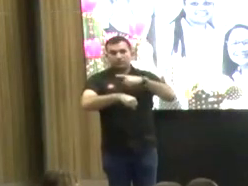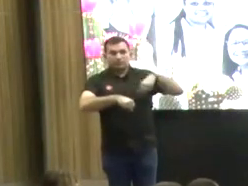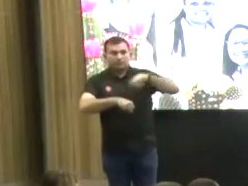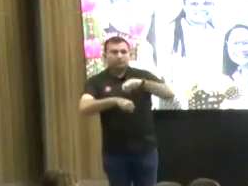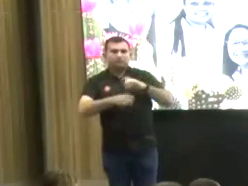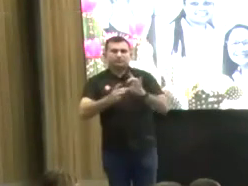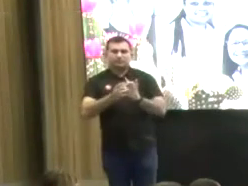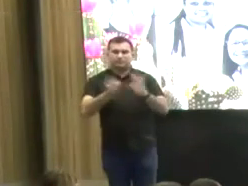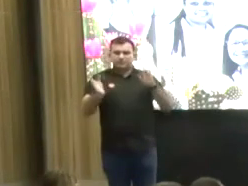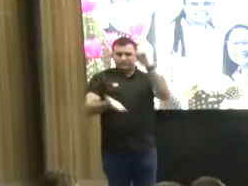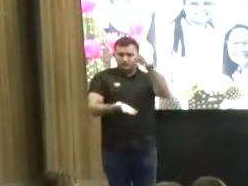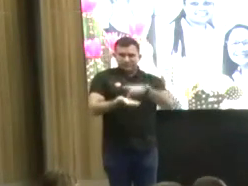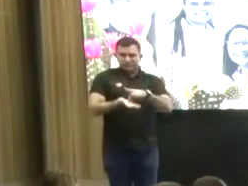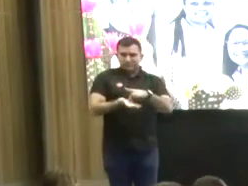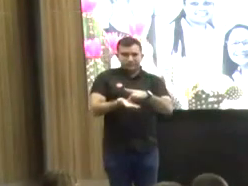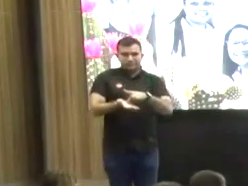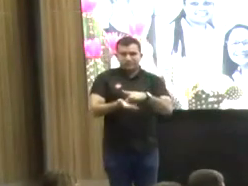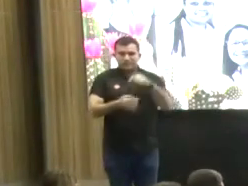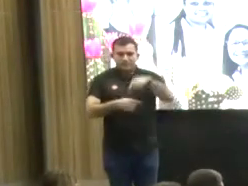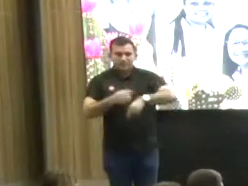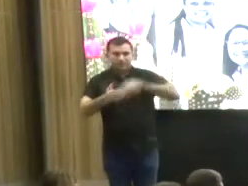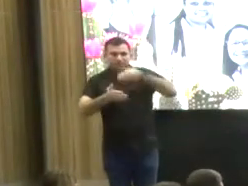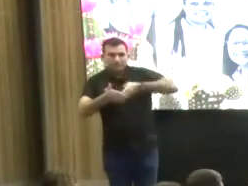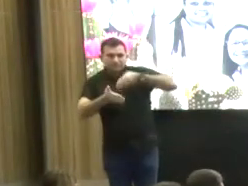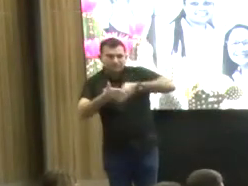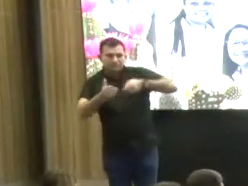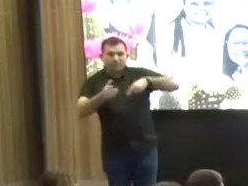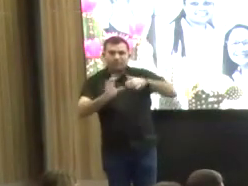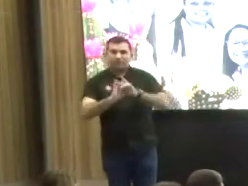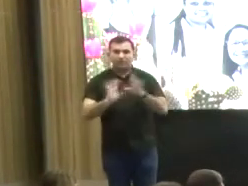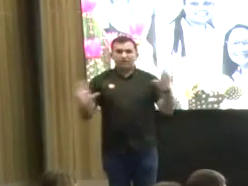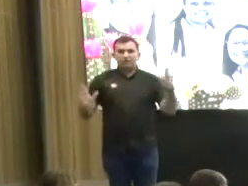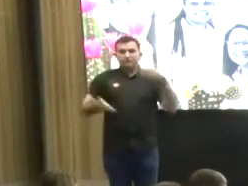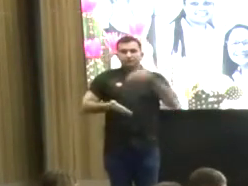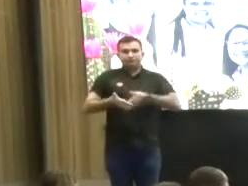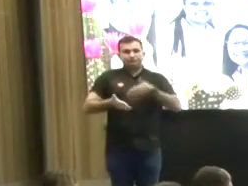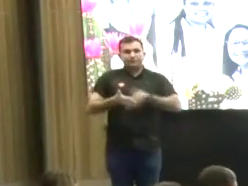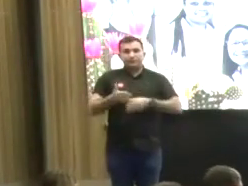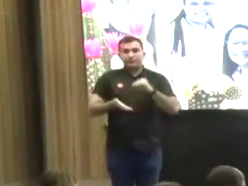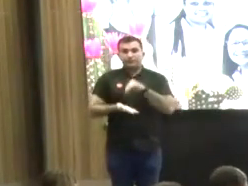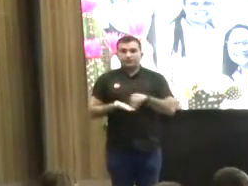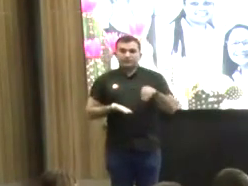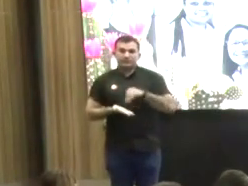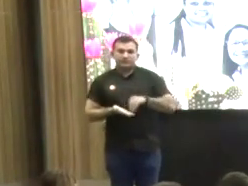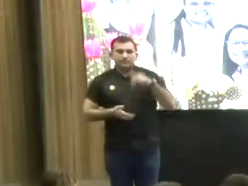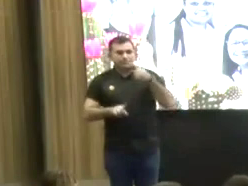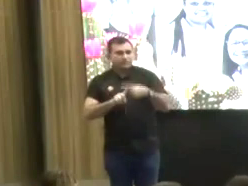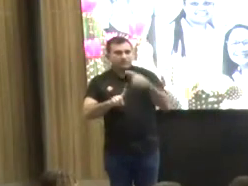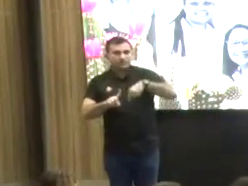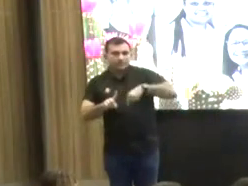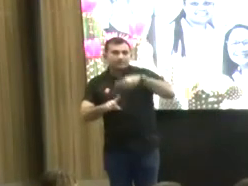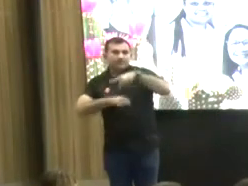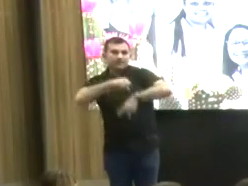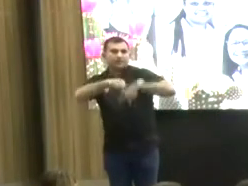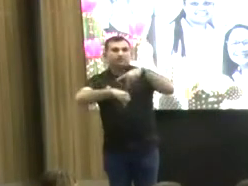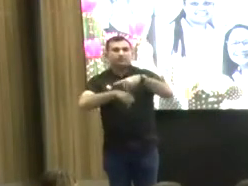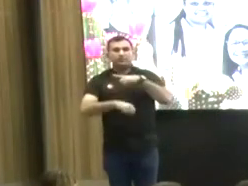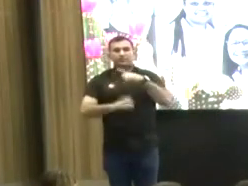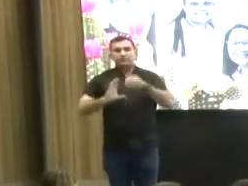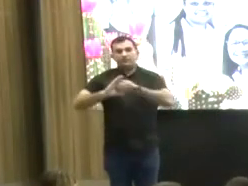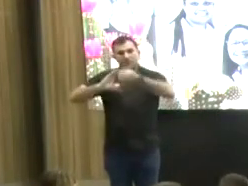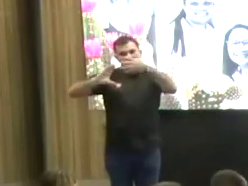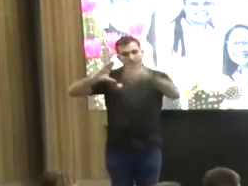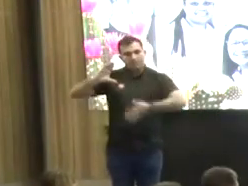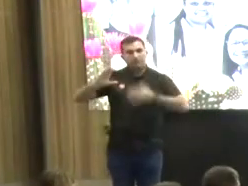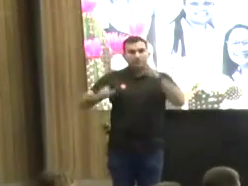O nosso país é impedido de ser. Porque nós somos um país que tem uma característica